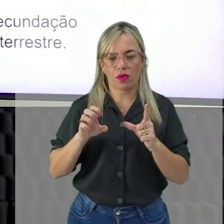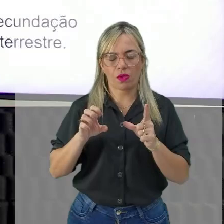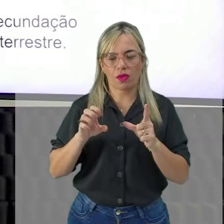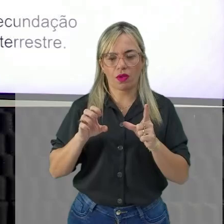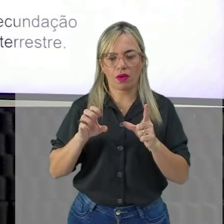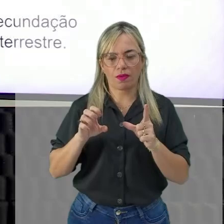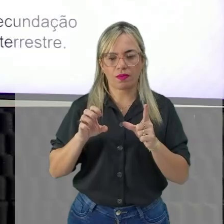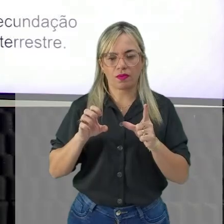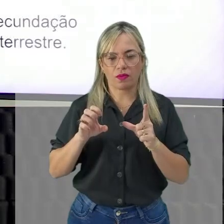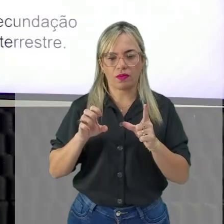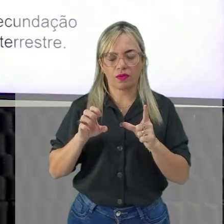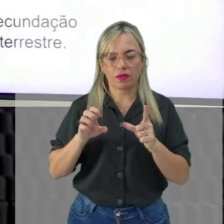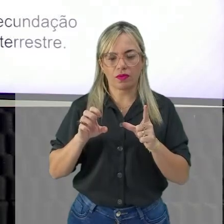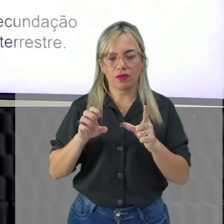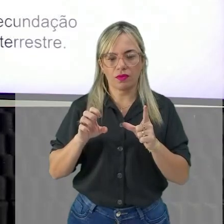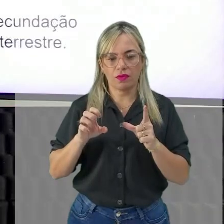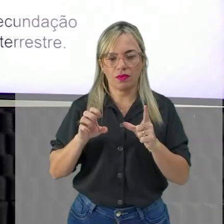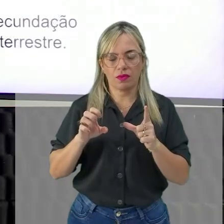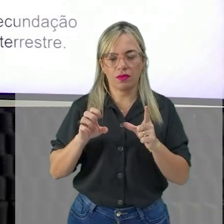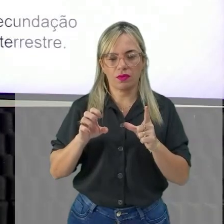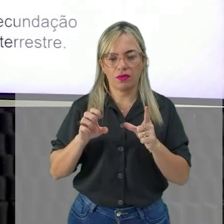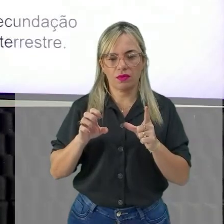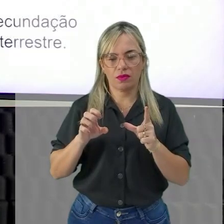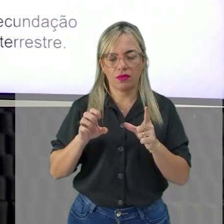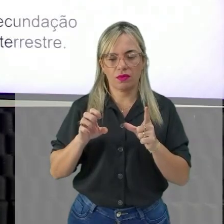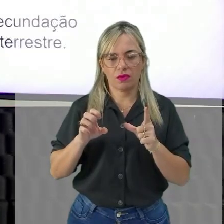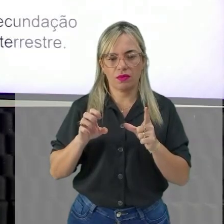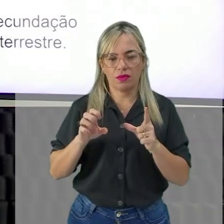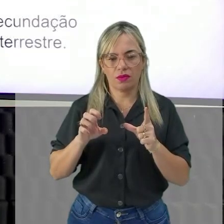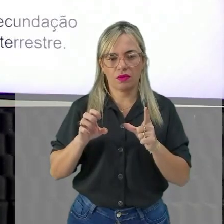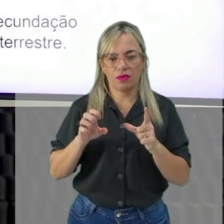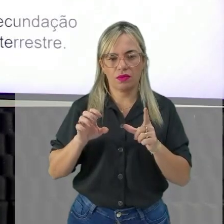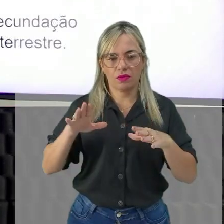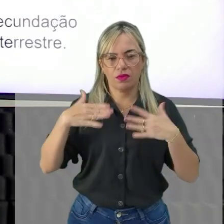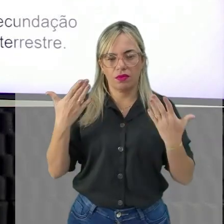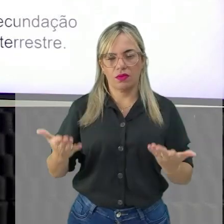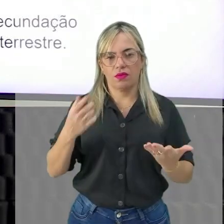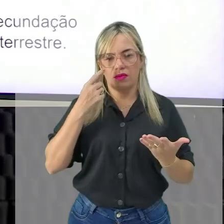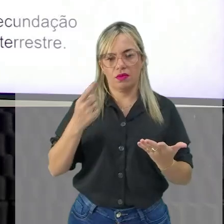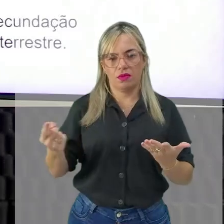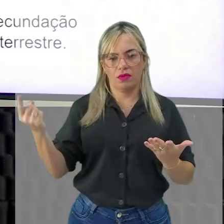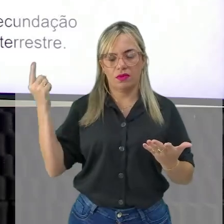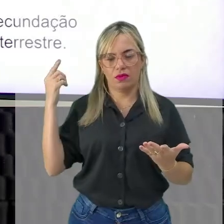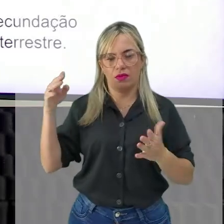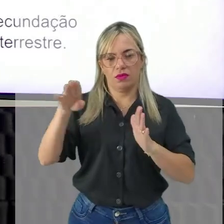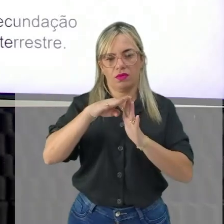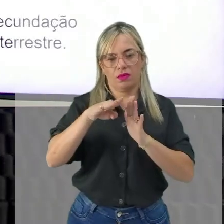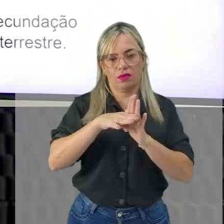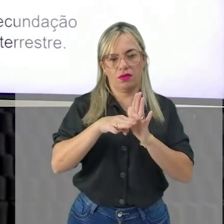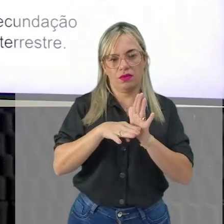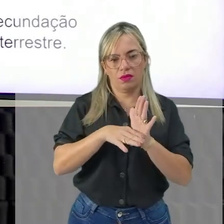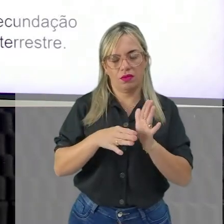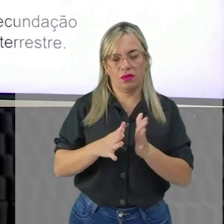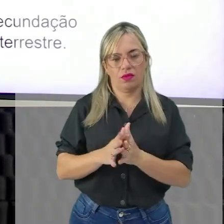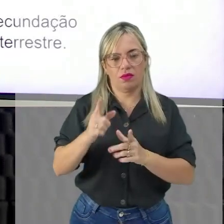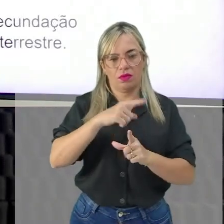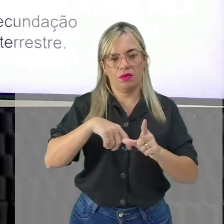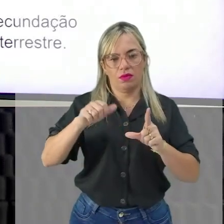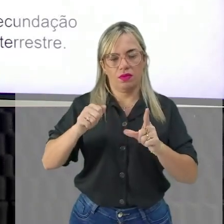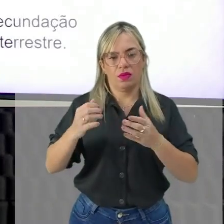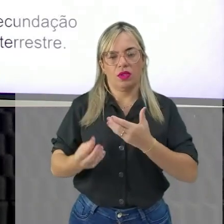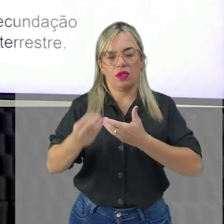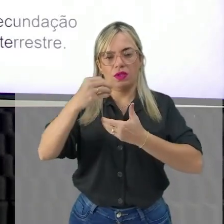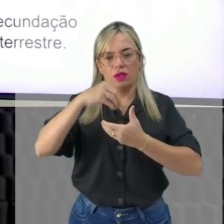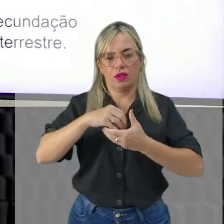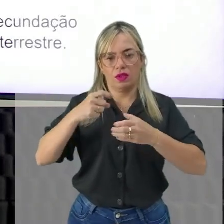como adaptações ao meio terrestre. Então, assim, dessas alternativas, a fecundação interna